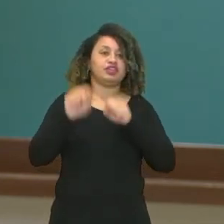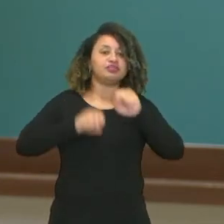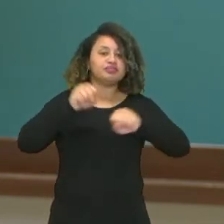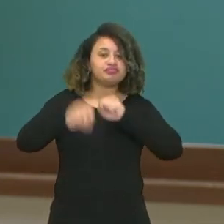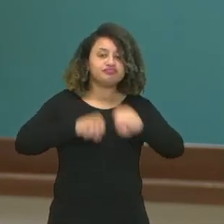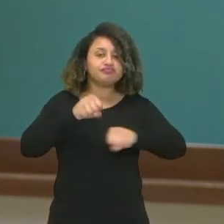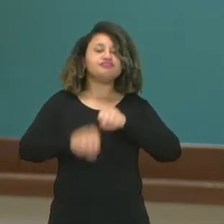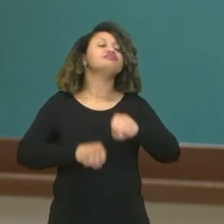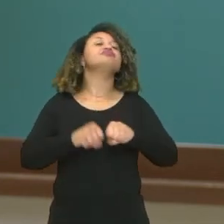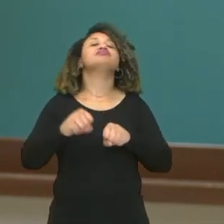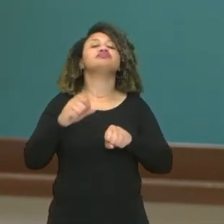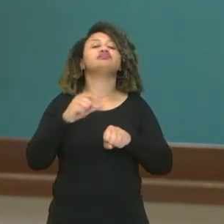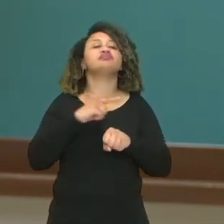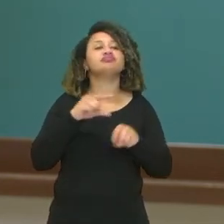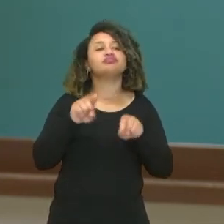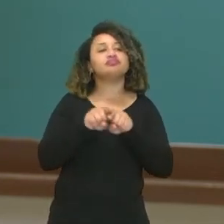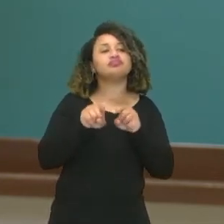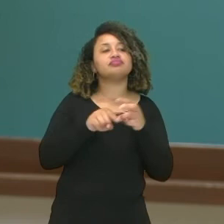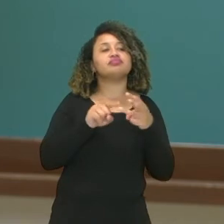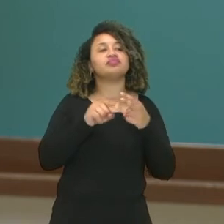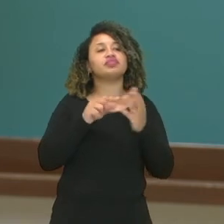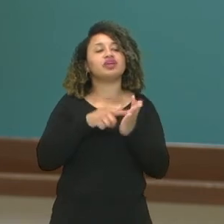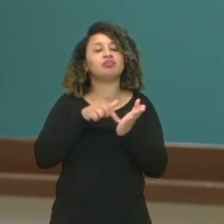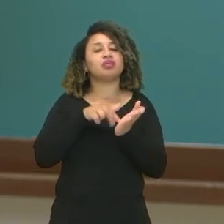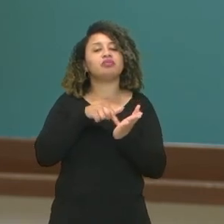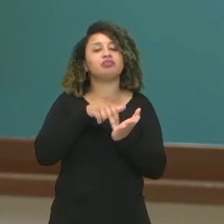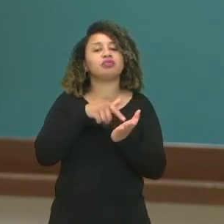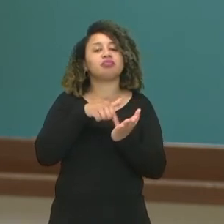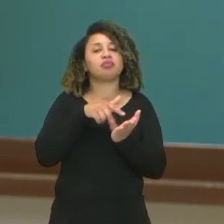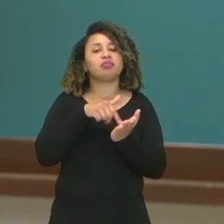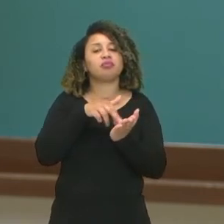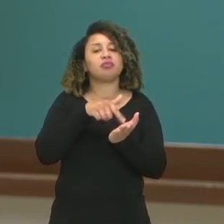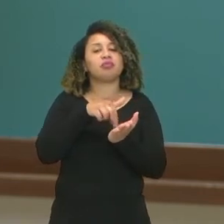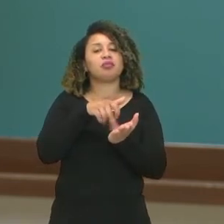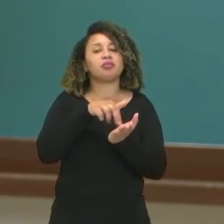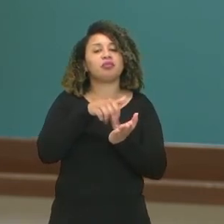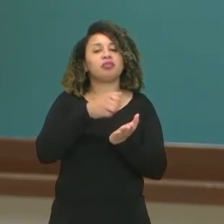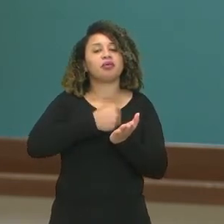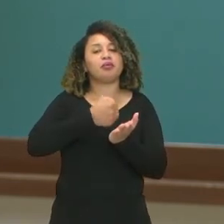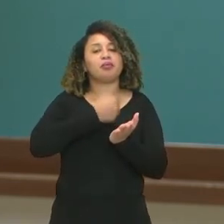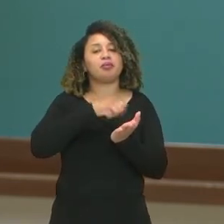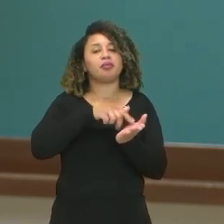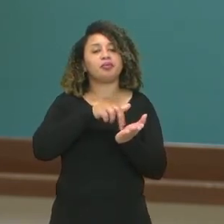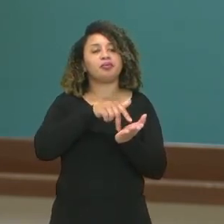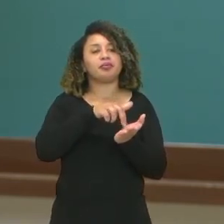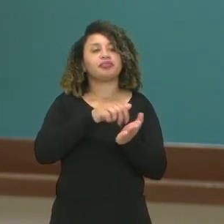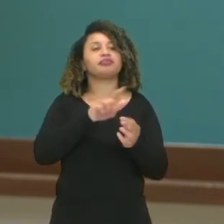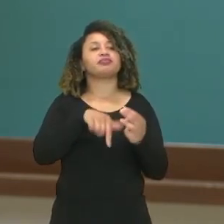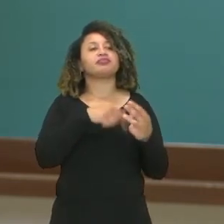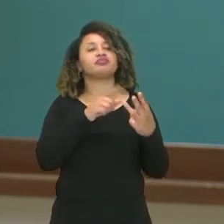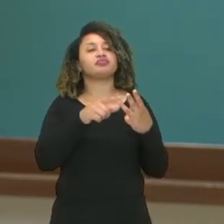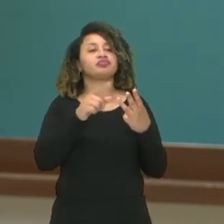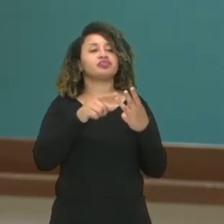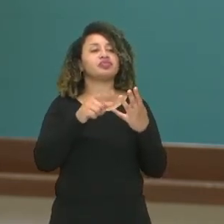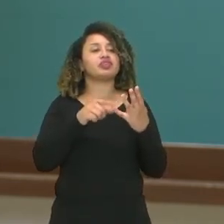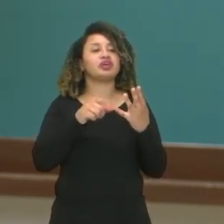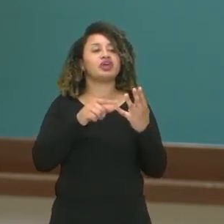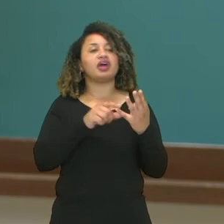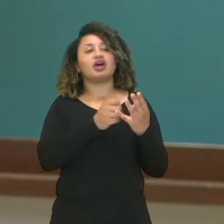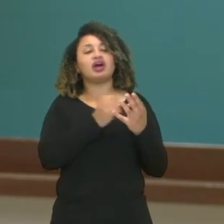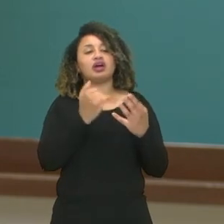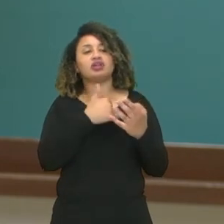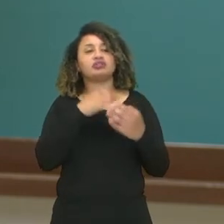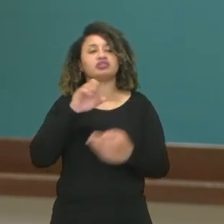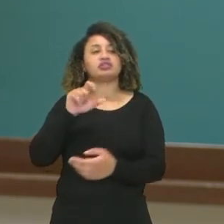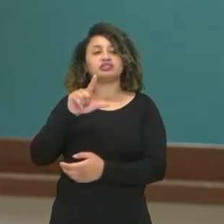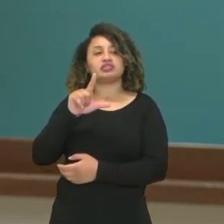bicicleta ergométrica, as esteiras, né? Da corrida ali, da caminhada. E aparelhos elípticos, né? Aquele que você